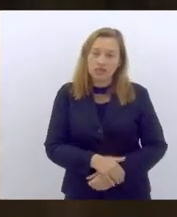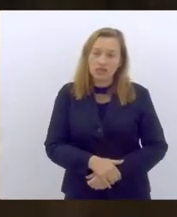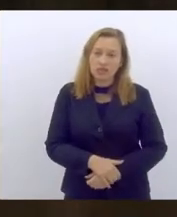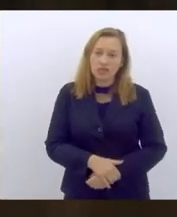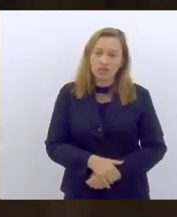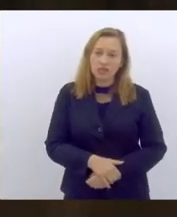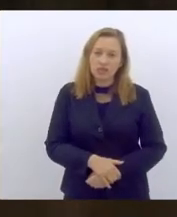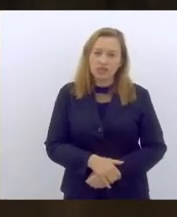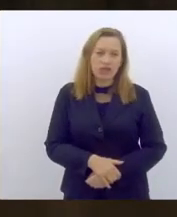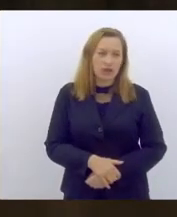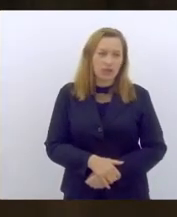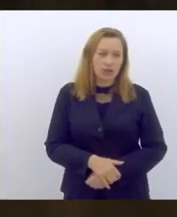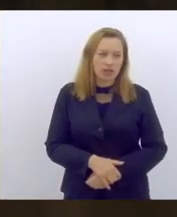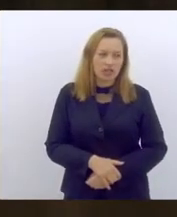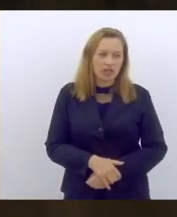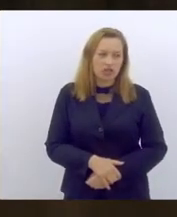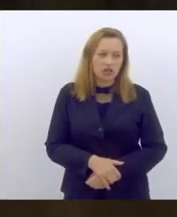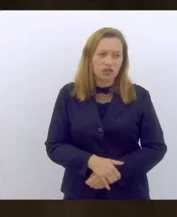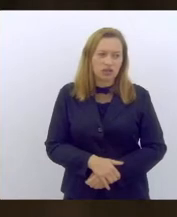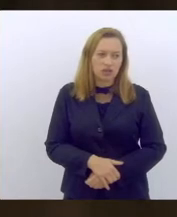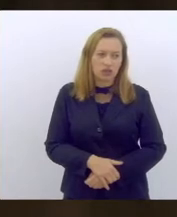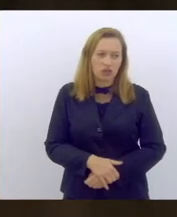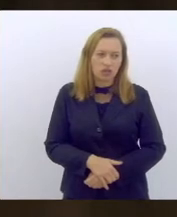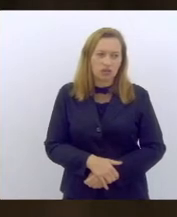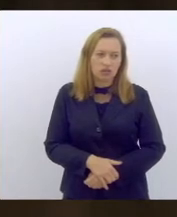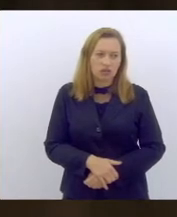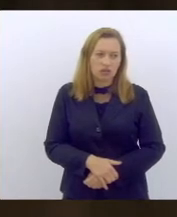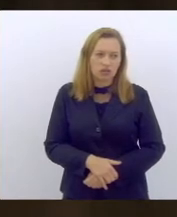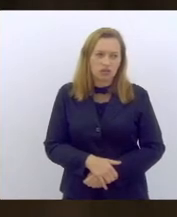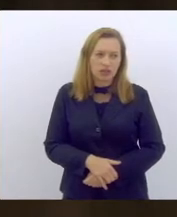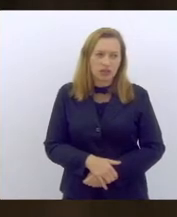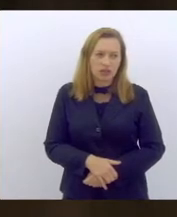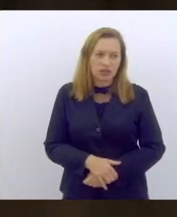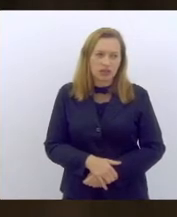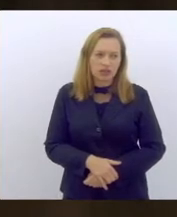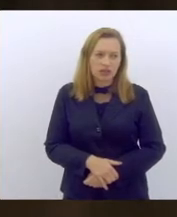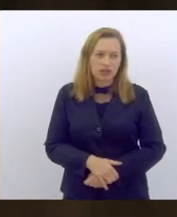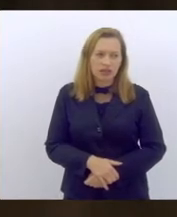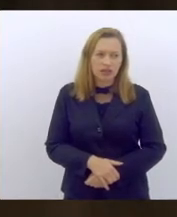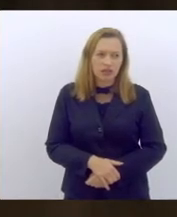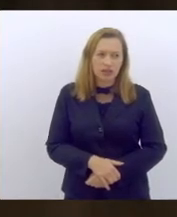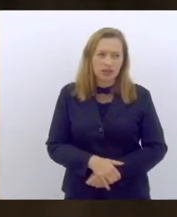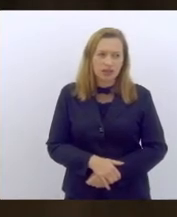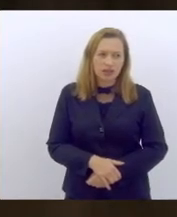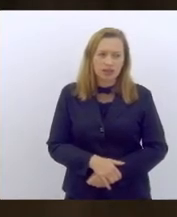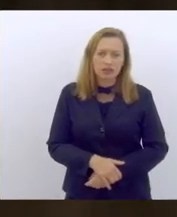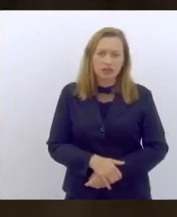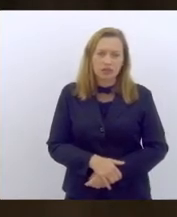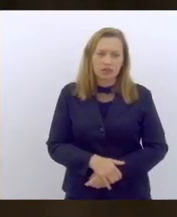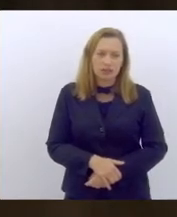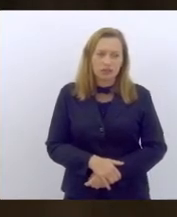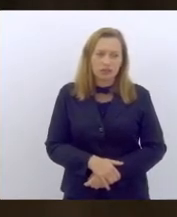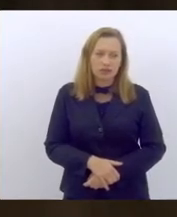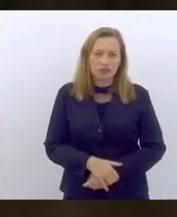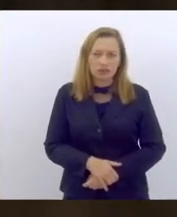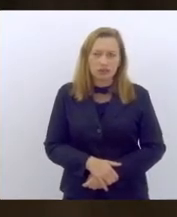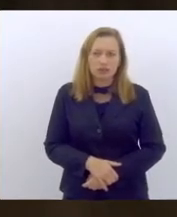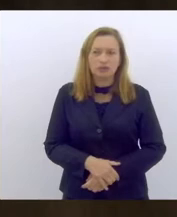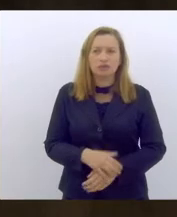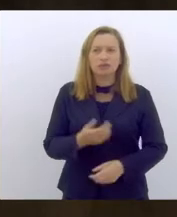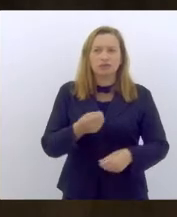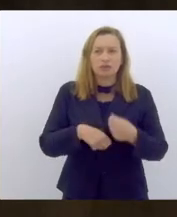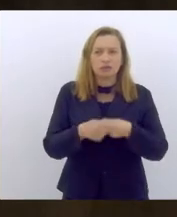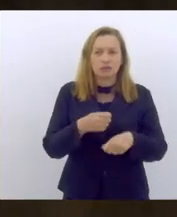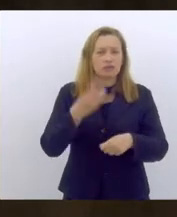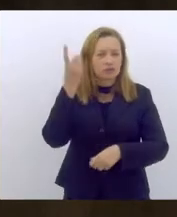presente na formação da escola do Legislativo etc etc também administrado pela deputada